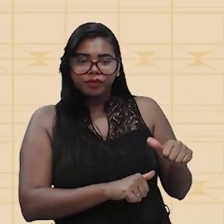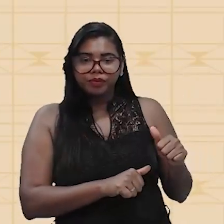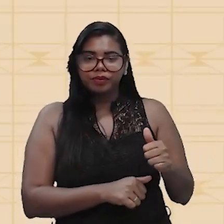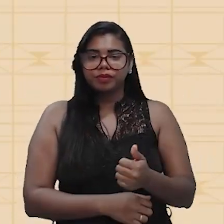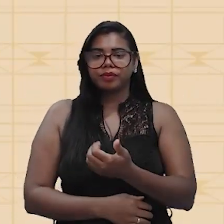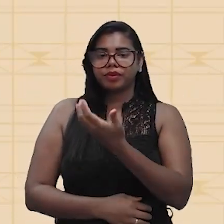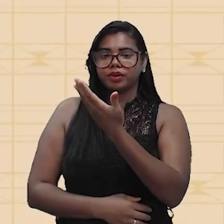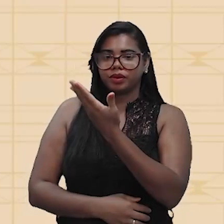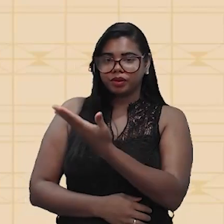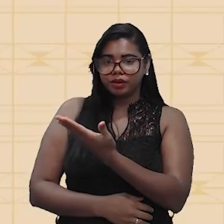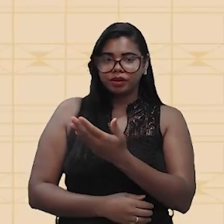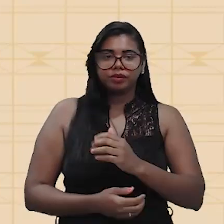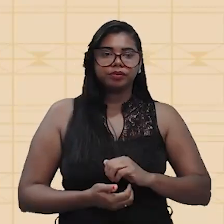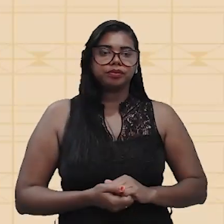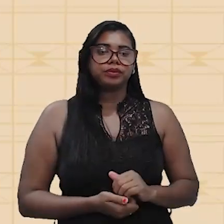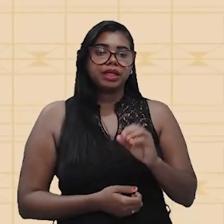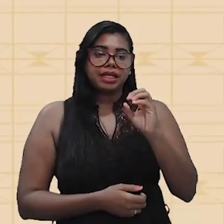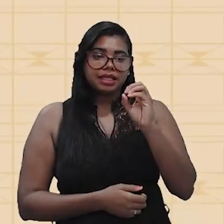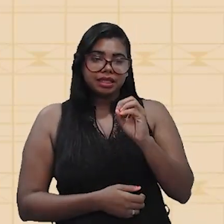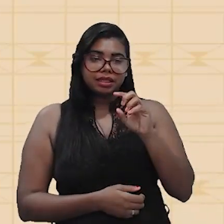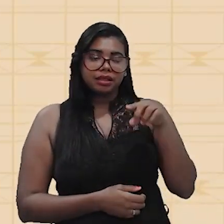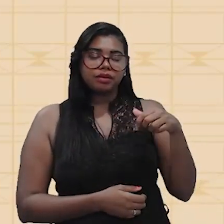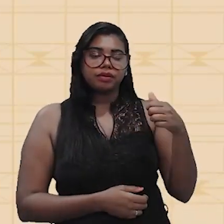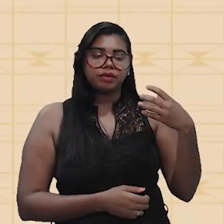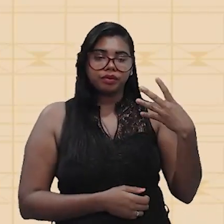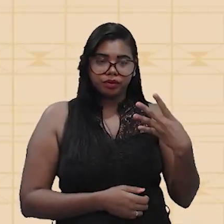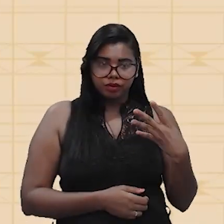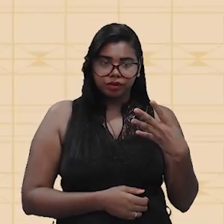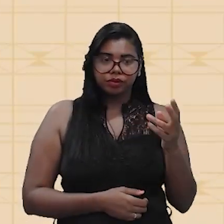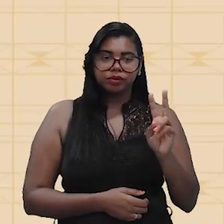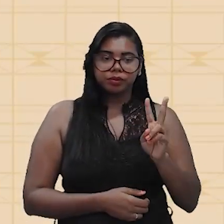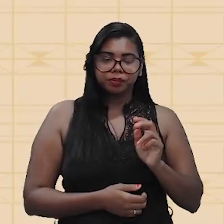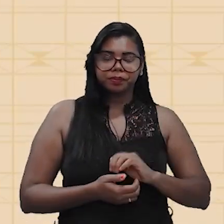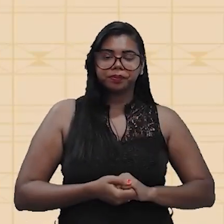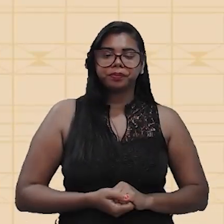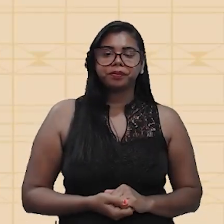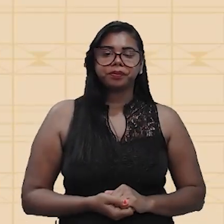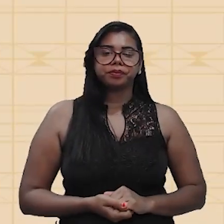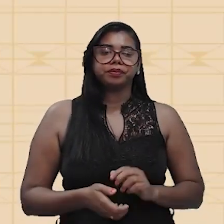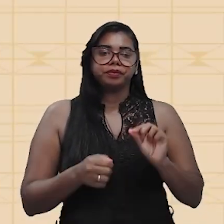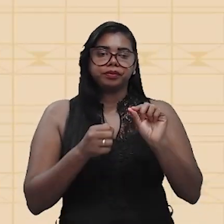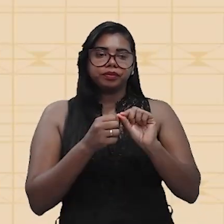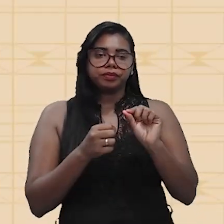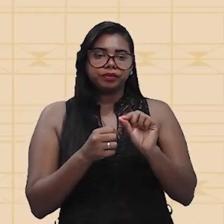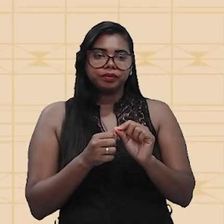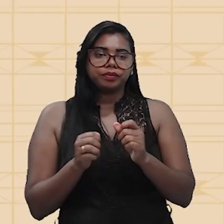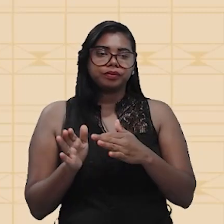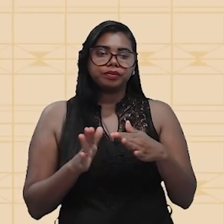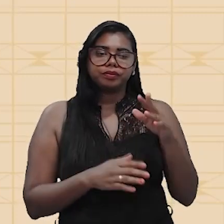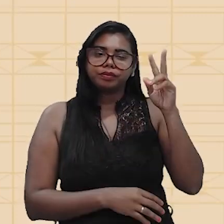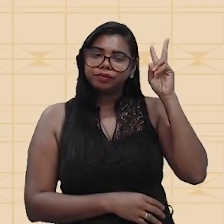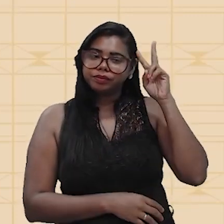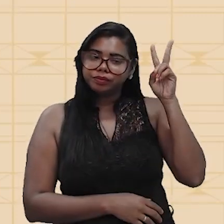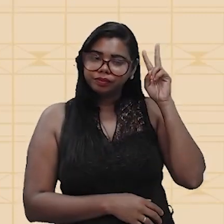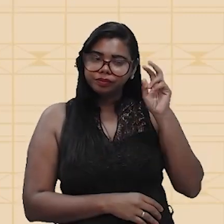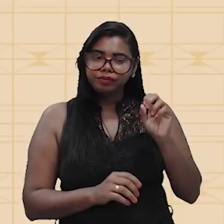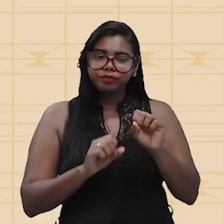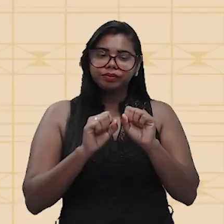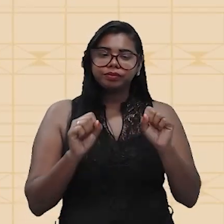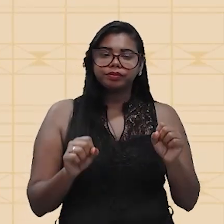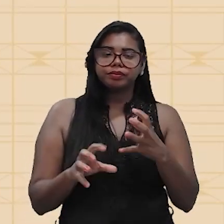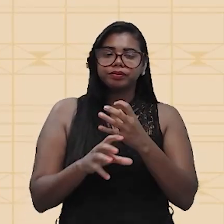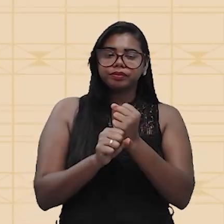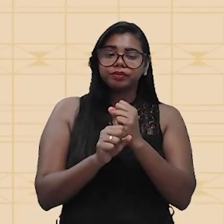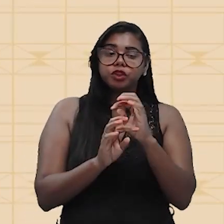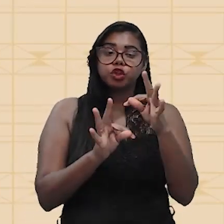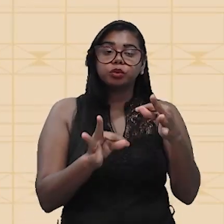tem 0,14 volts, ao fazer em série, lembre que na associação em série nós somamos todos eles.